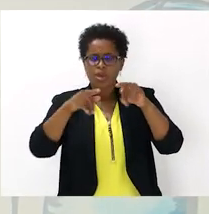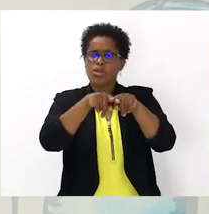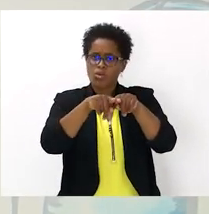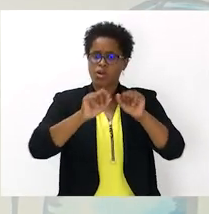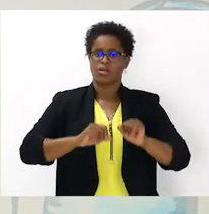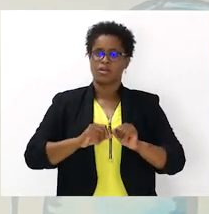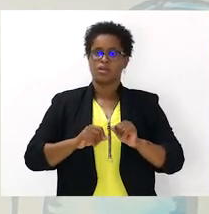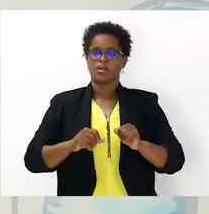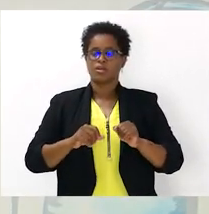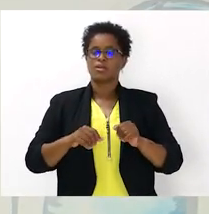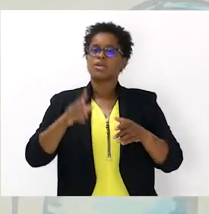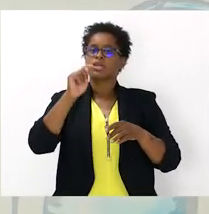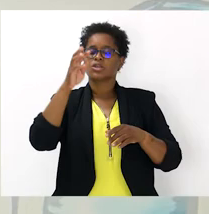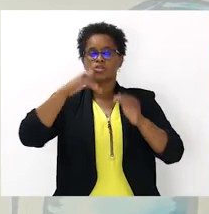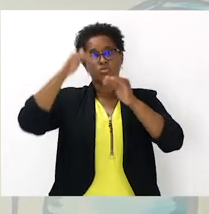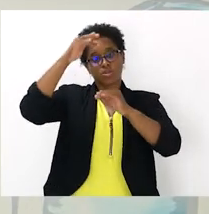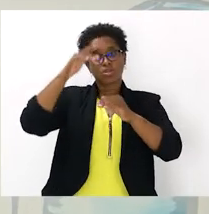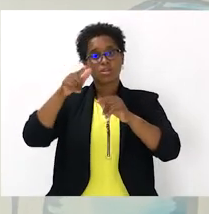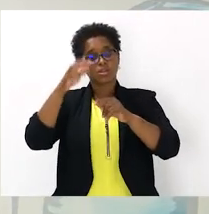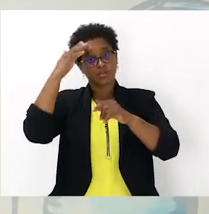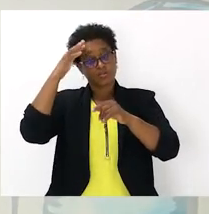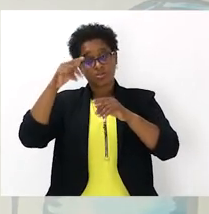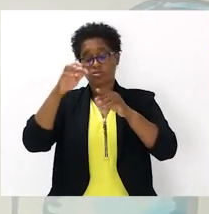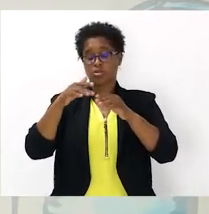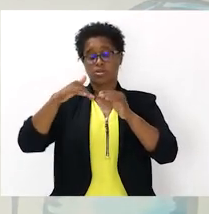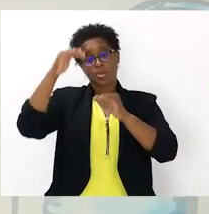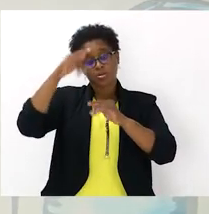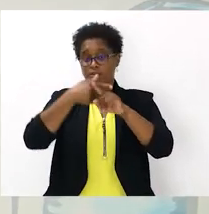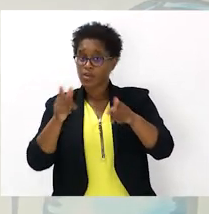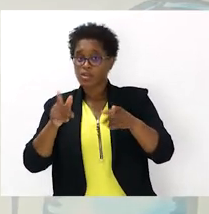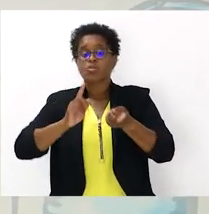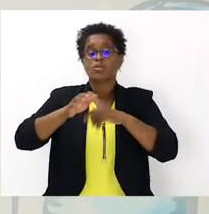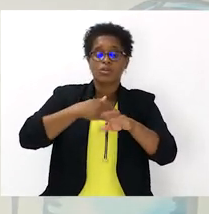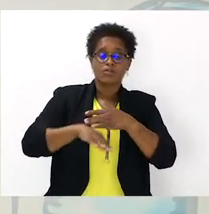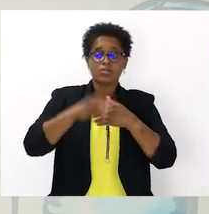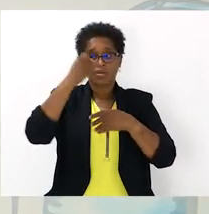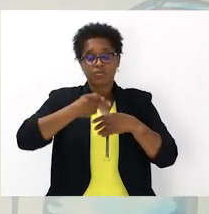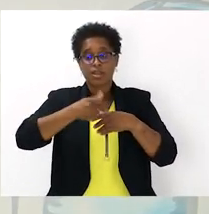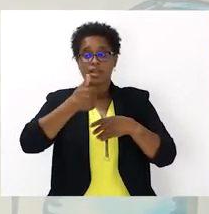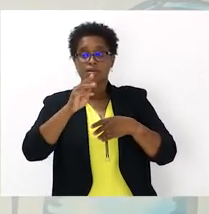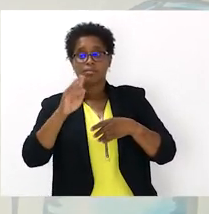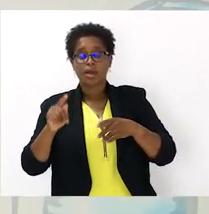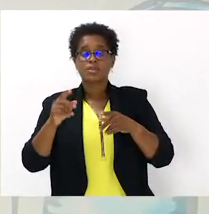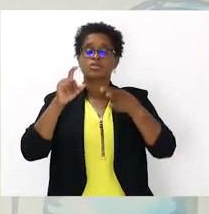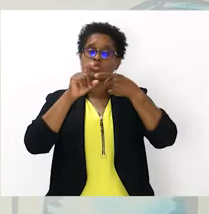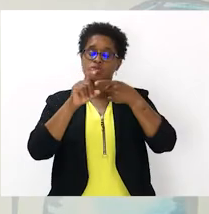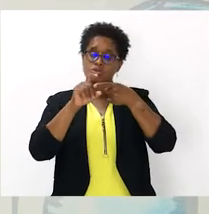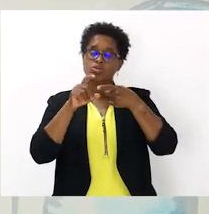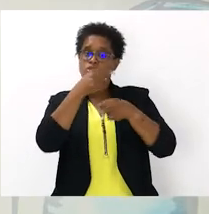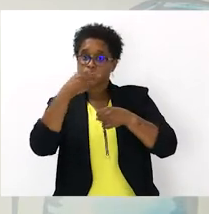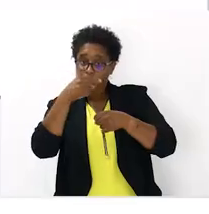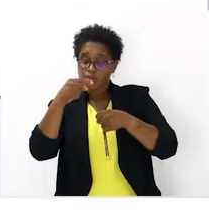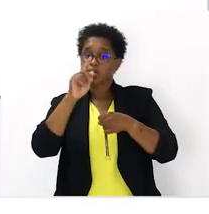base e expoentes diferentes. O que é que vamos fazer? Vamos manter a base e subtrair